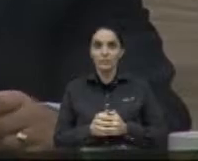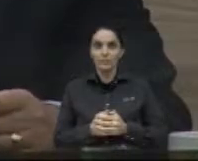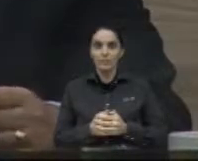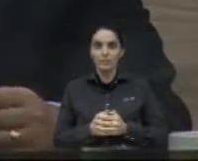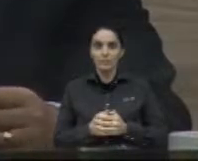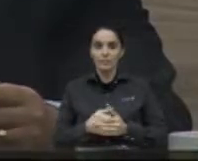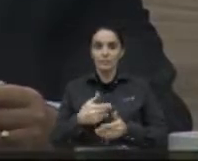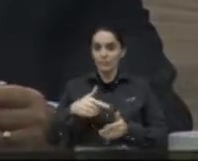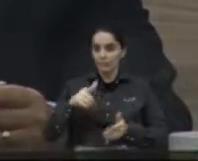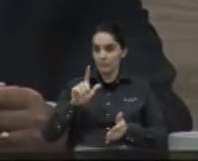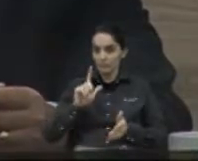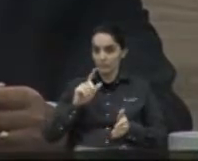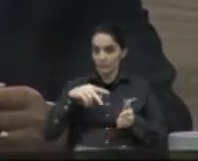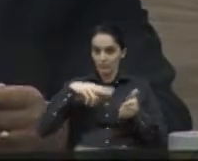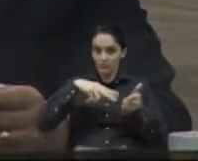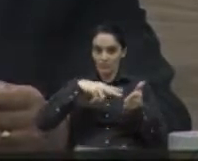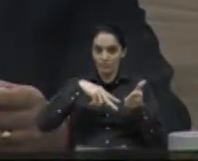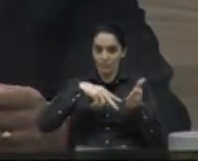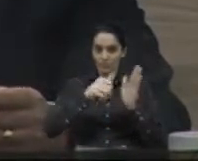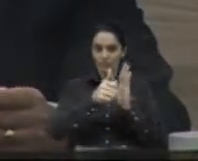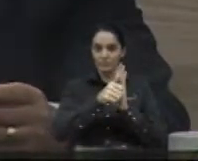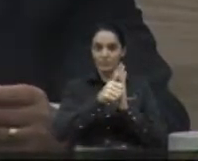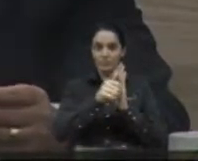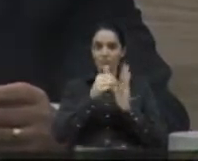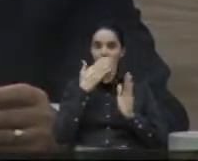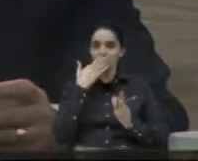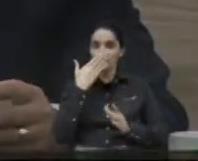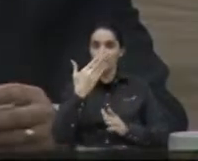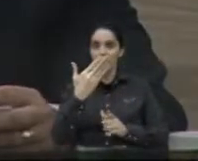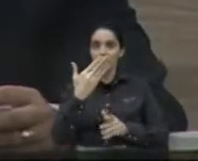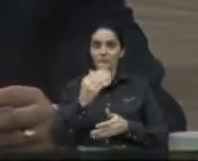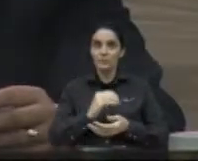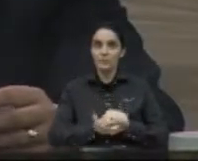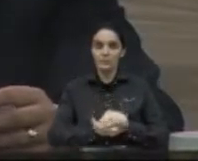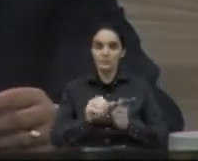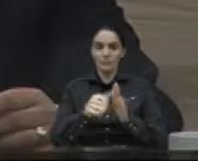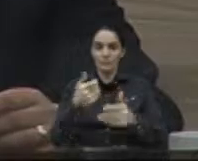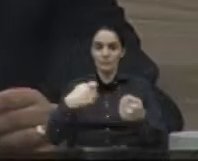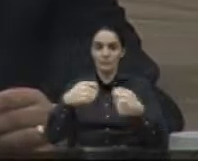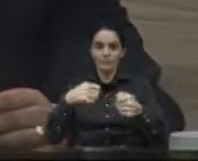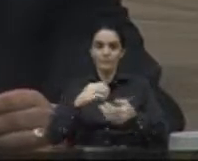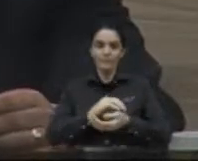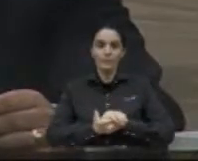Aliás, antes de ler o item 1 da pauta, há um requerimento a ser lido ao primeiro secretário.